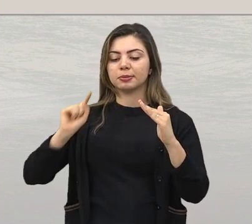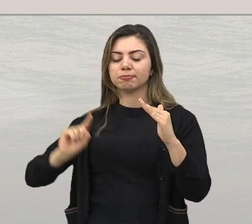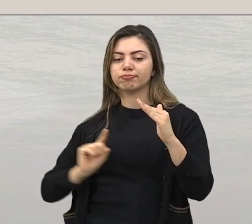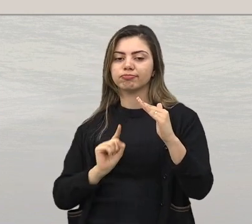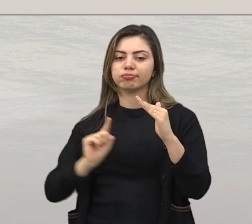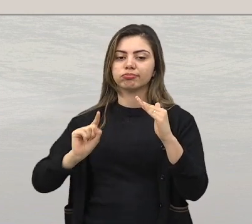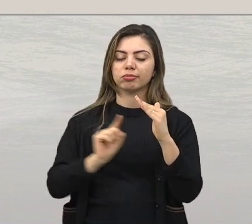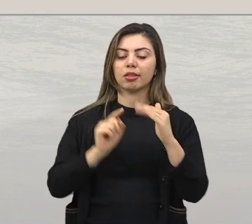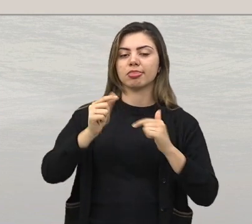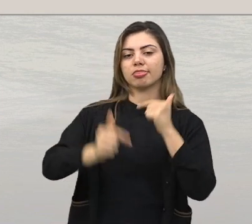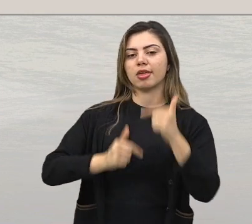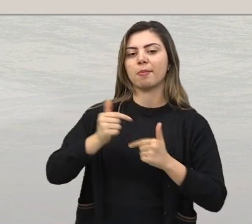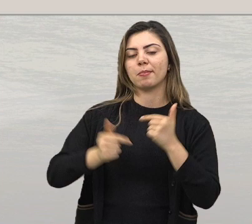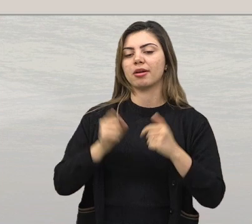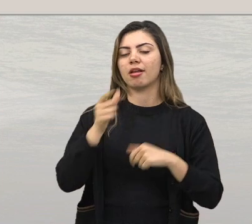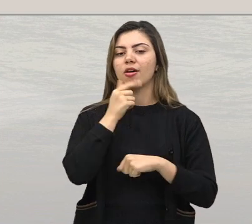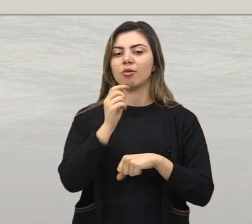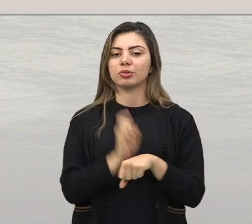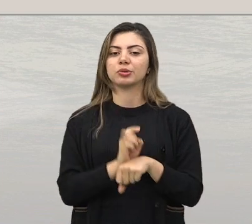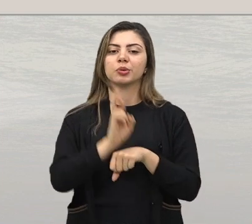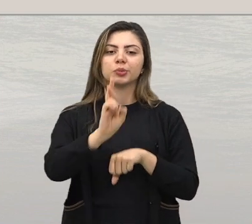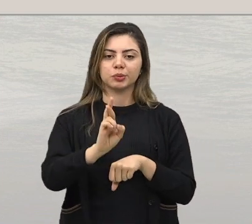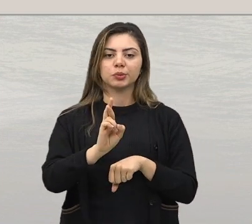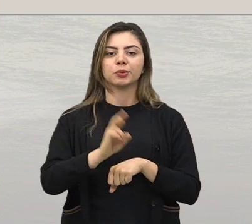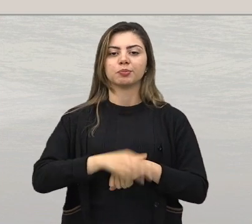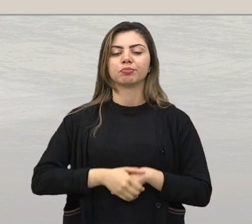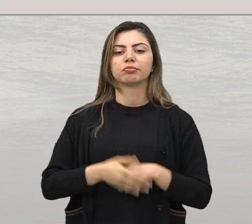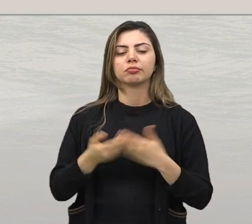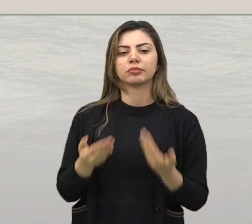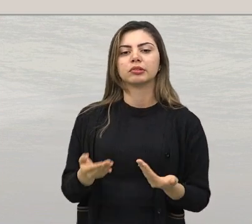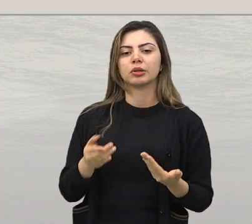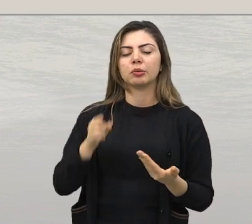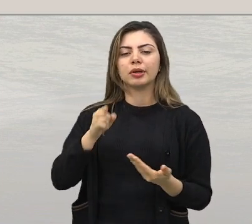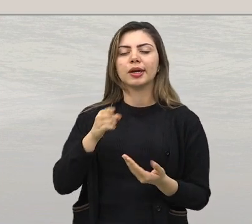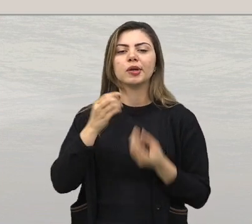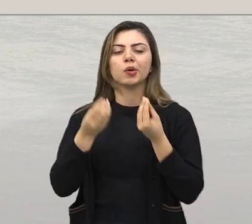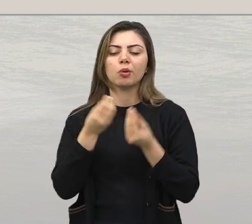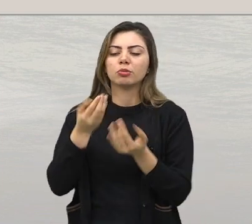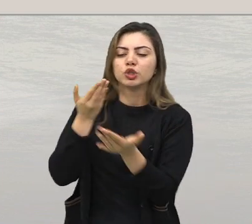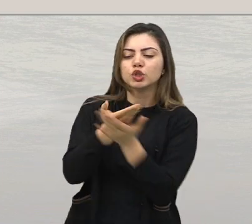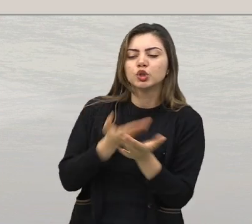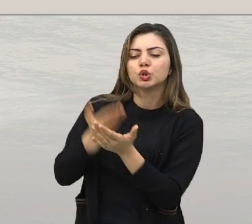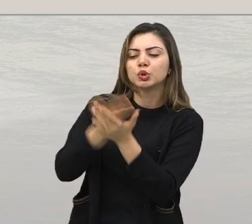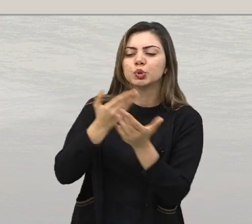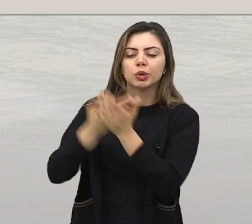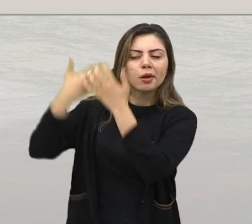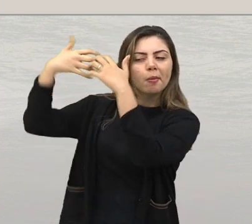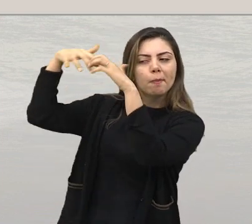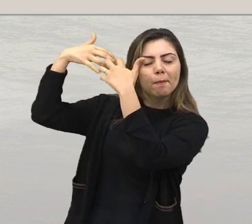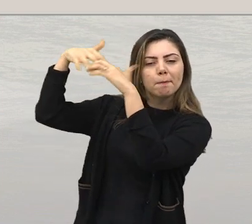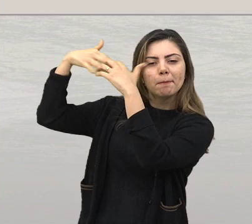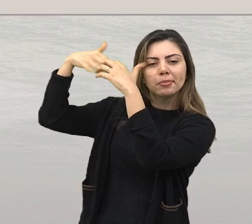das atividades do Dr. Bacamarte, que mergulhou de cabeça no estudo da mente humana.